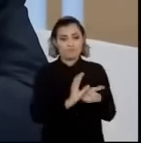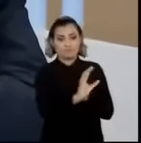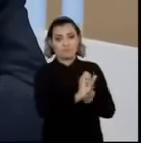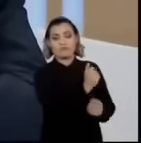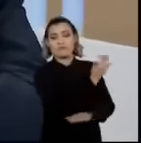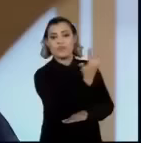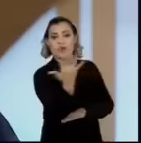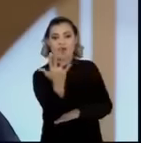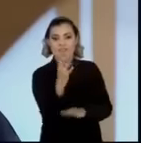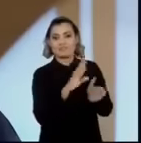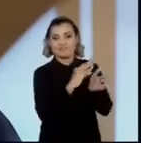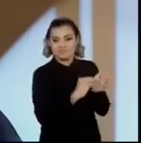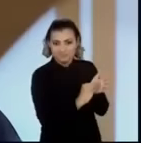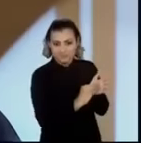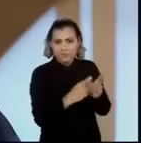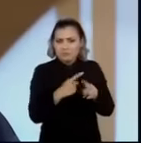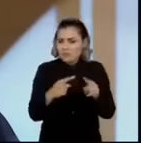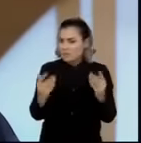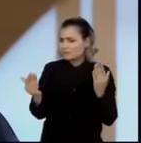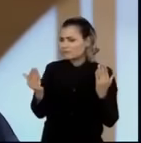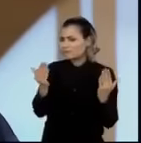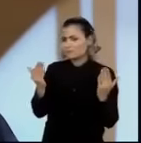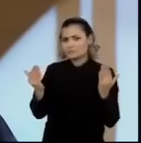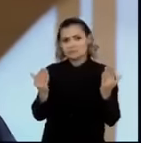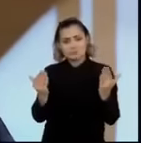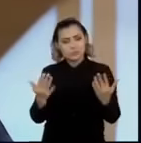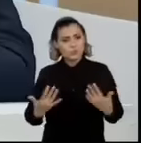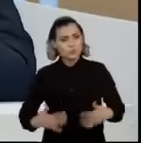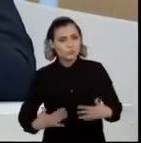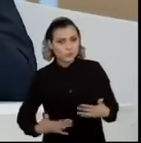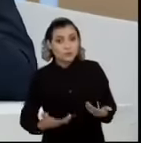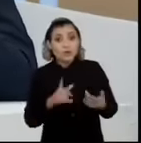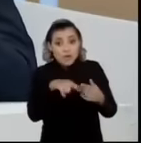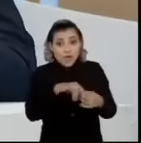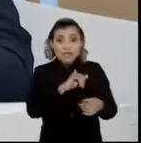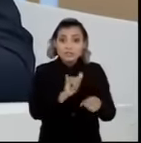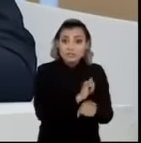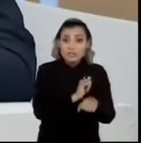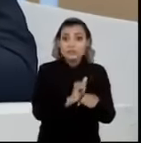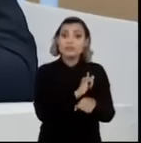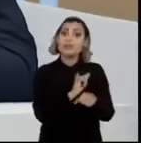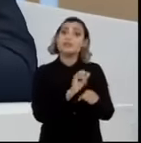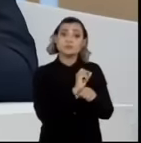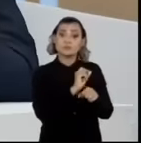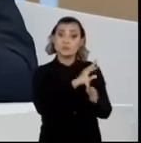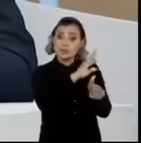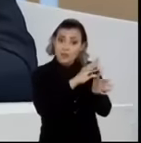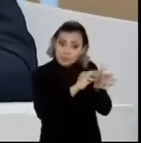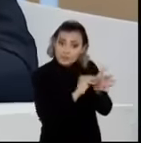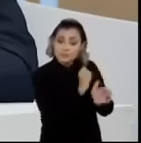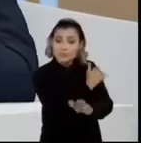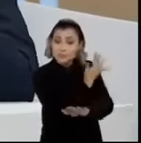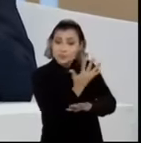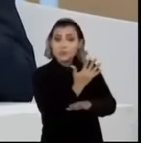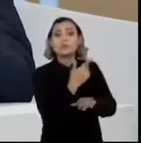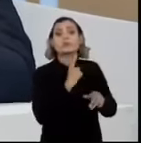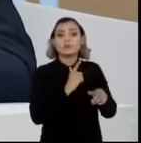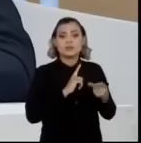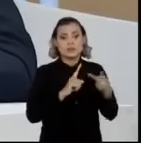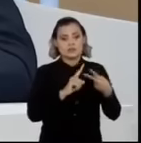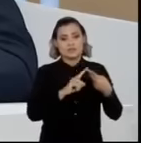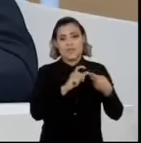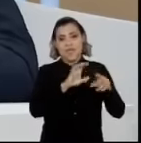O senhor não acha que está aí, de repente, a saída para a Amazônia? Apostar nesses produtos, açaí,